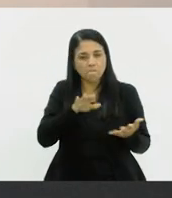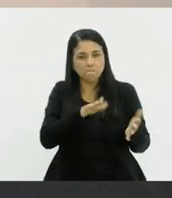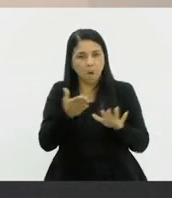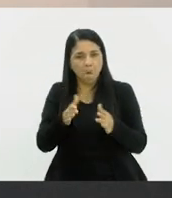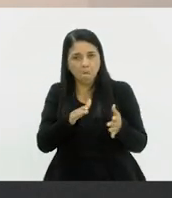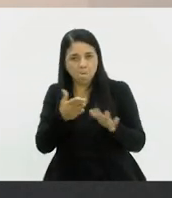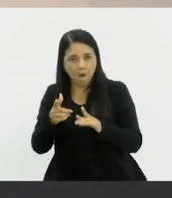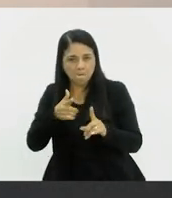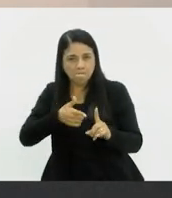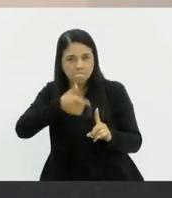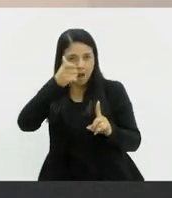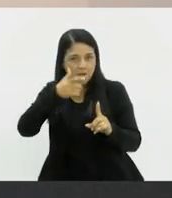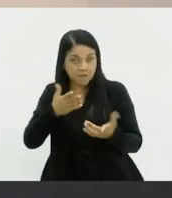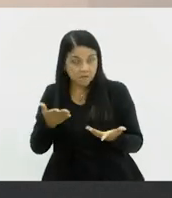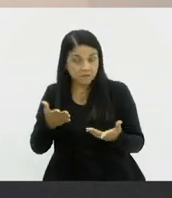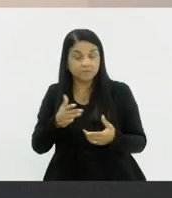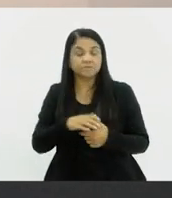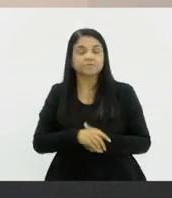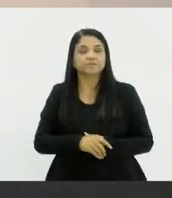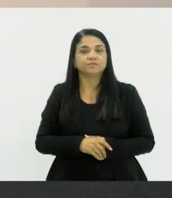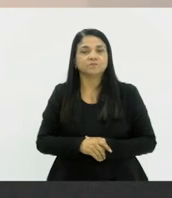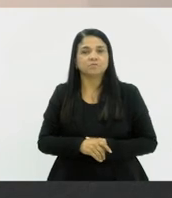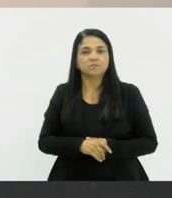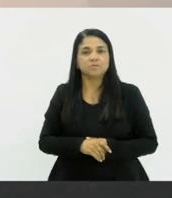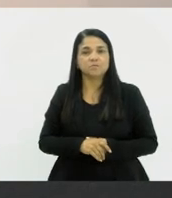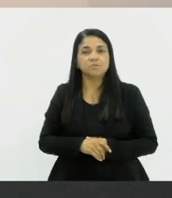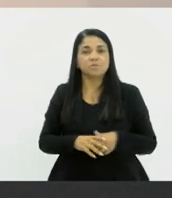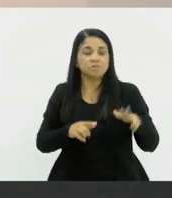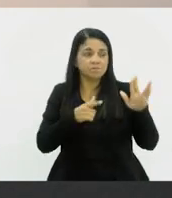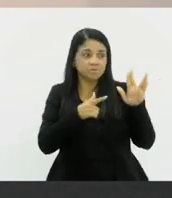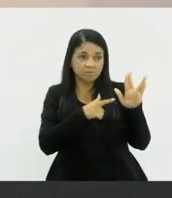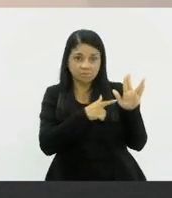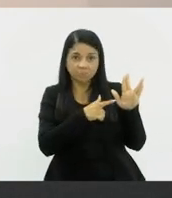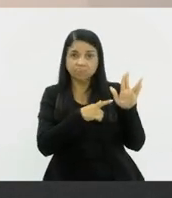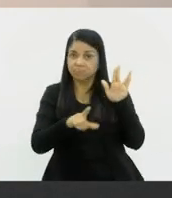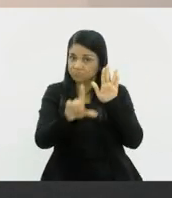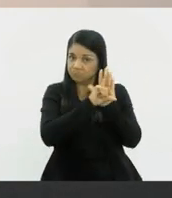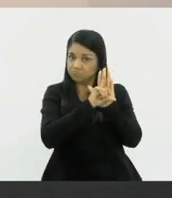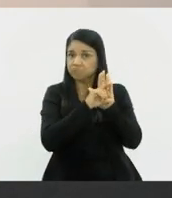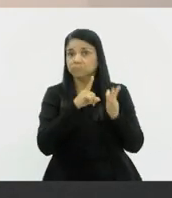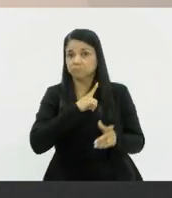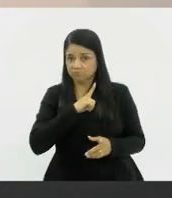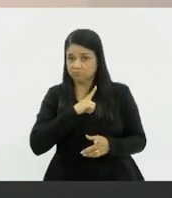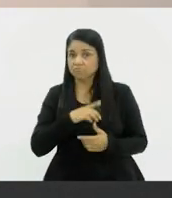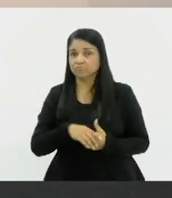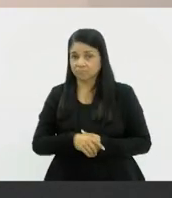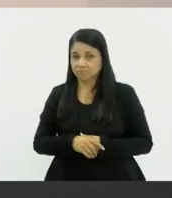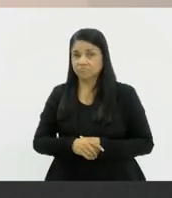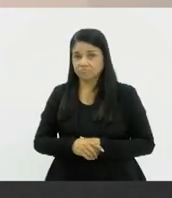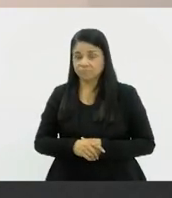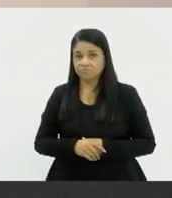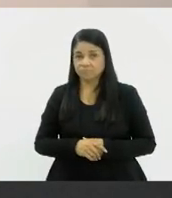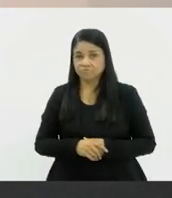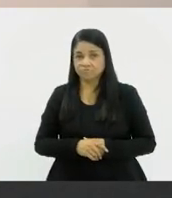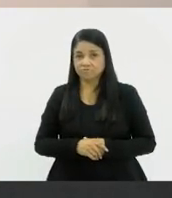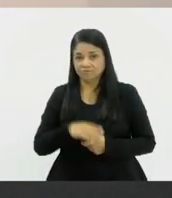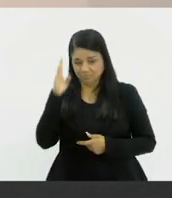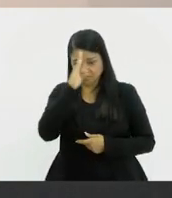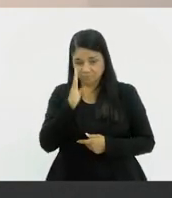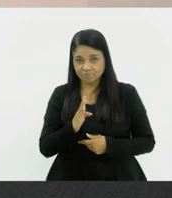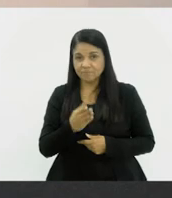Estado né e a maconha é legalizada a maconha é ada no